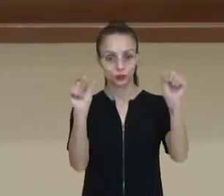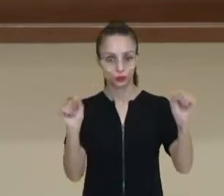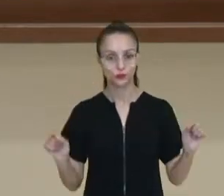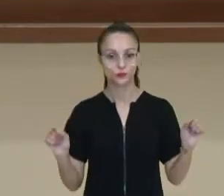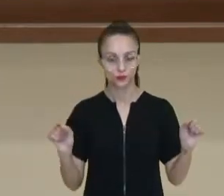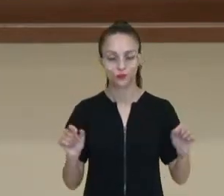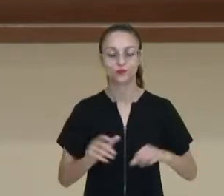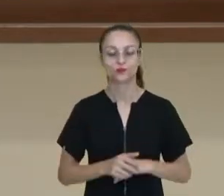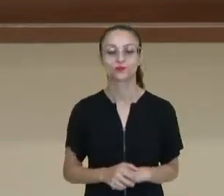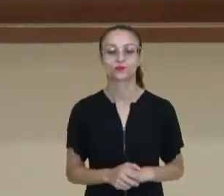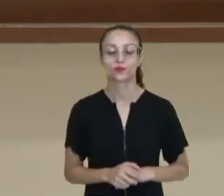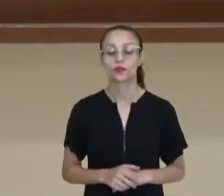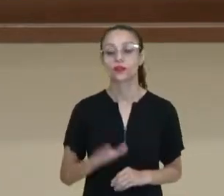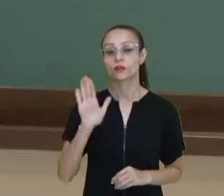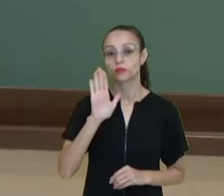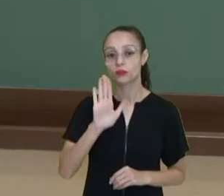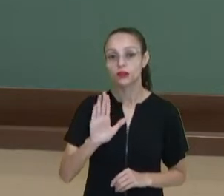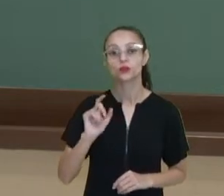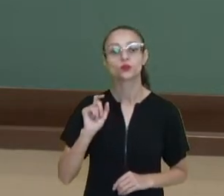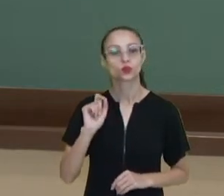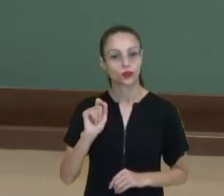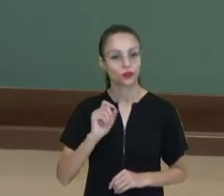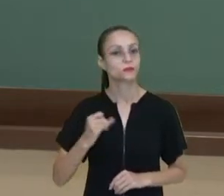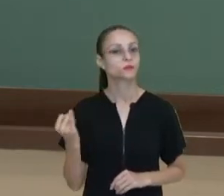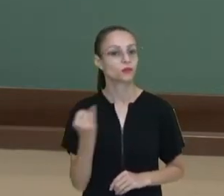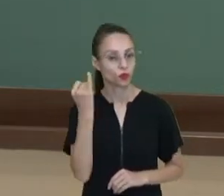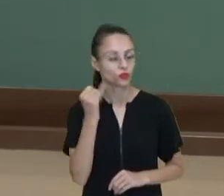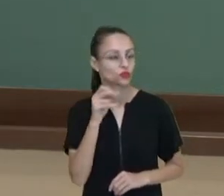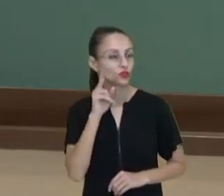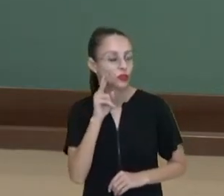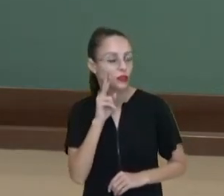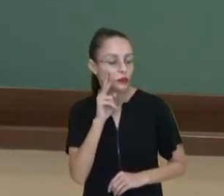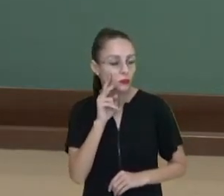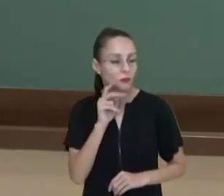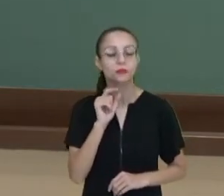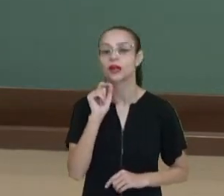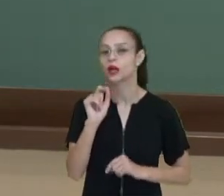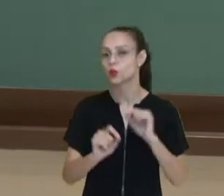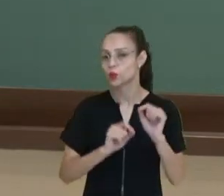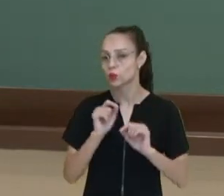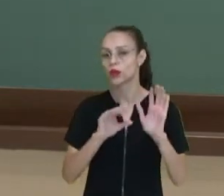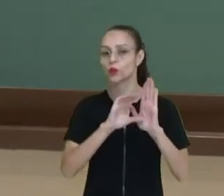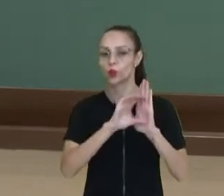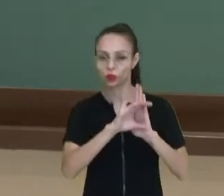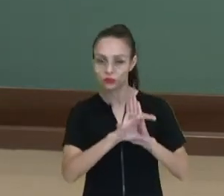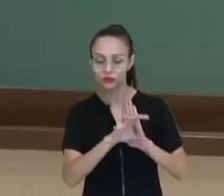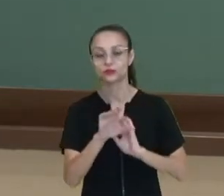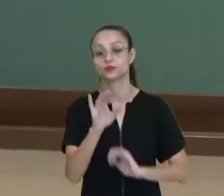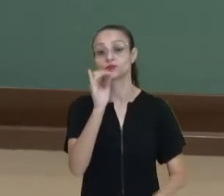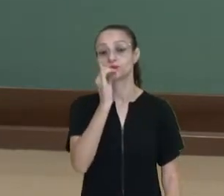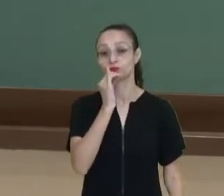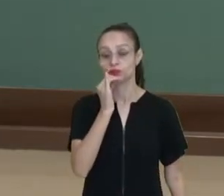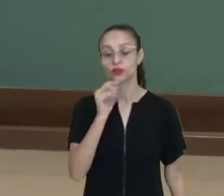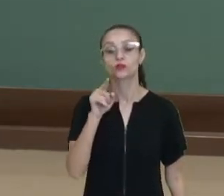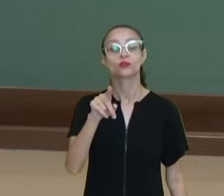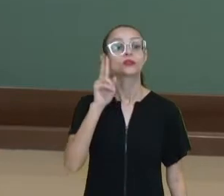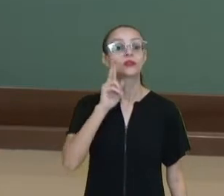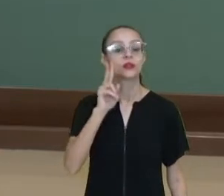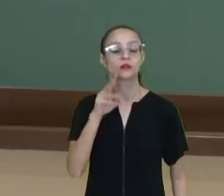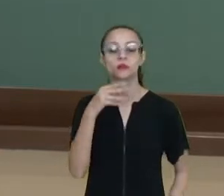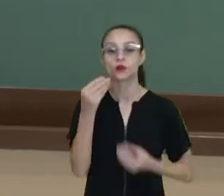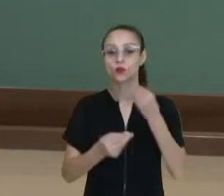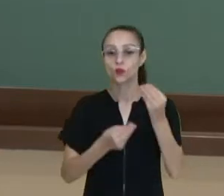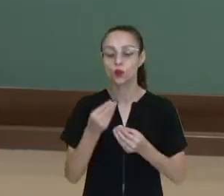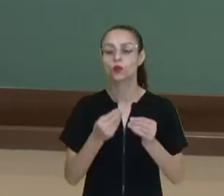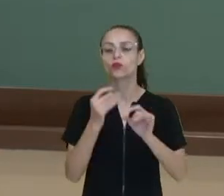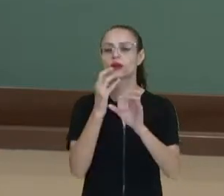a área do trapézio mas antes é importante lembrarmos alguns conselhos por exemplo você lembra como